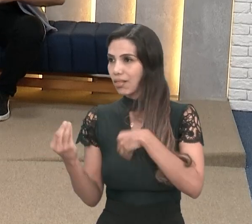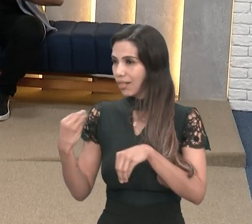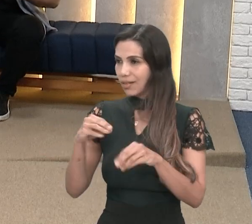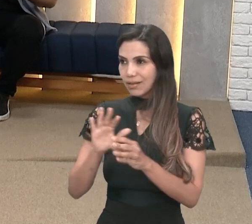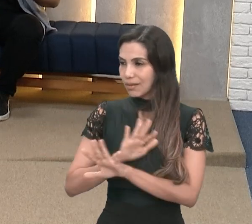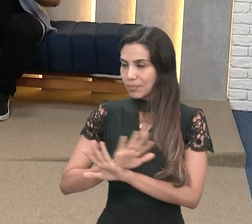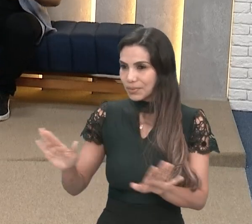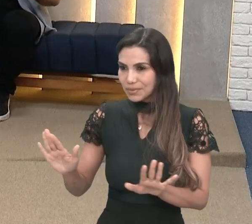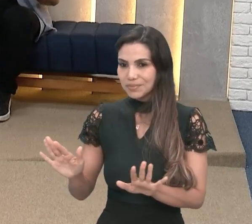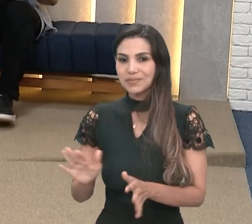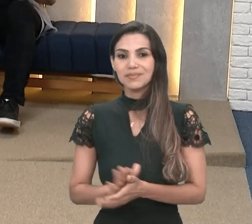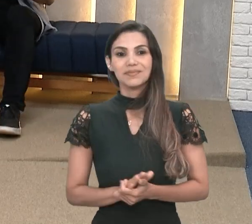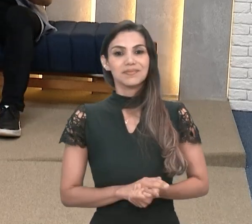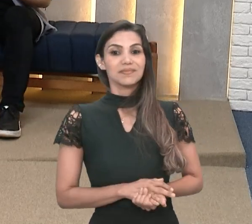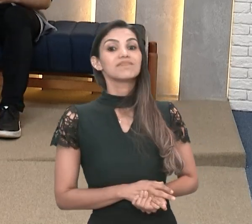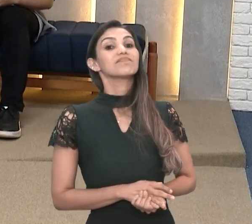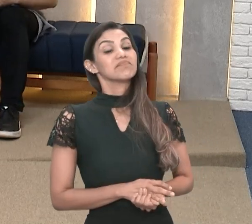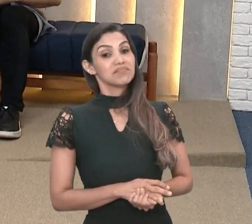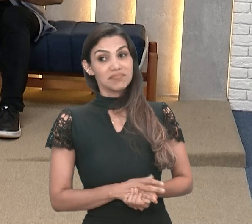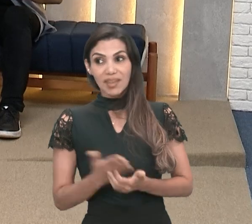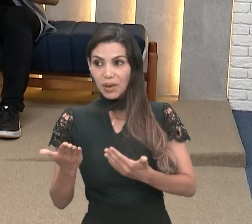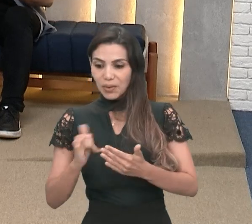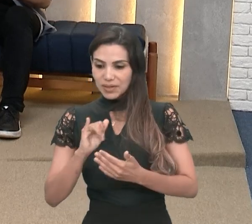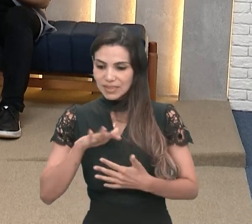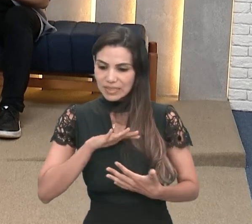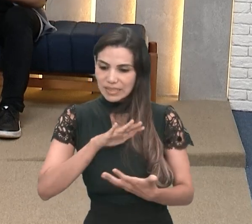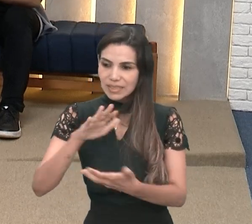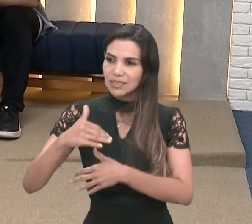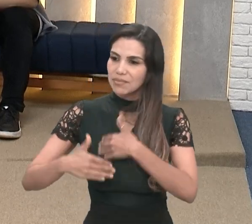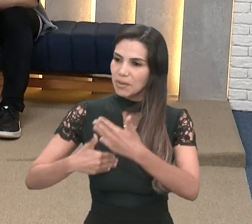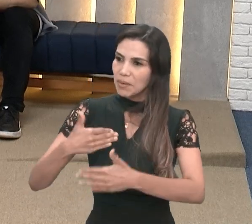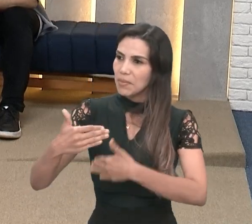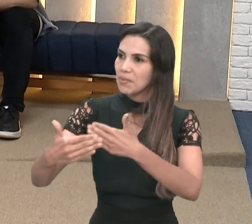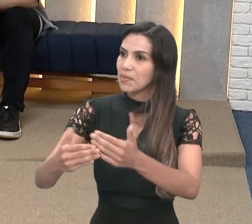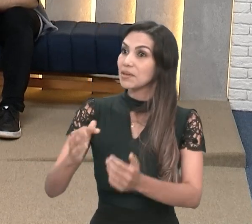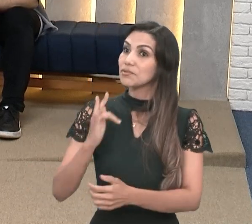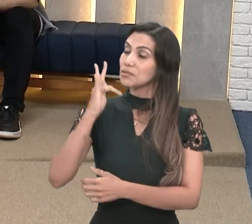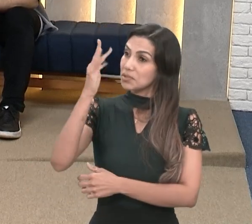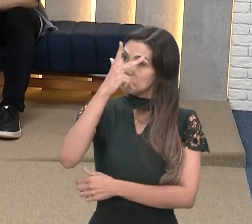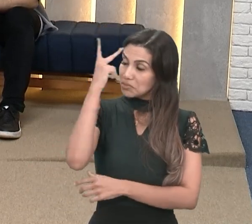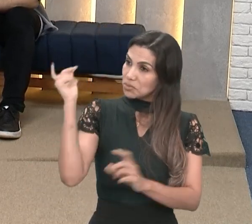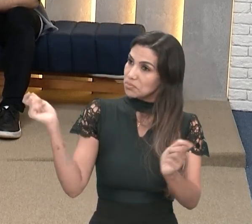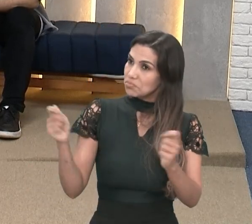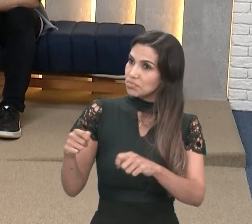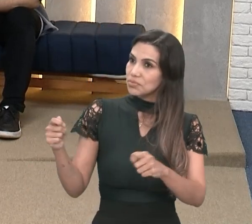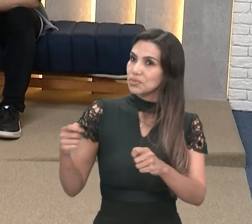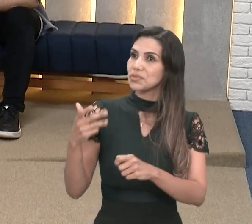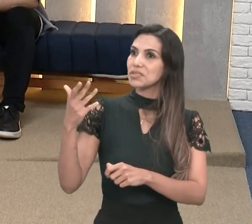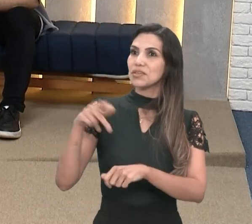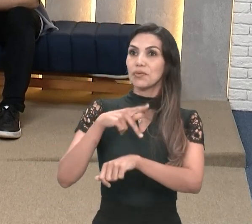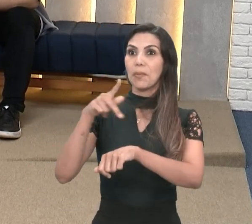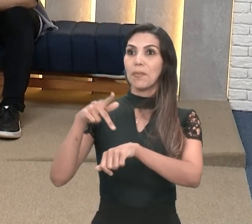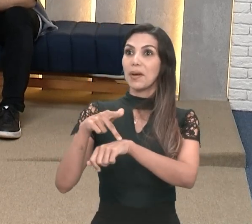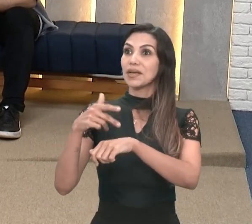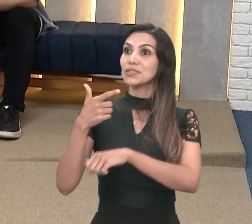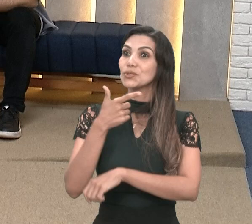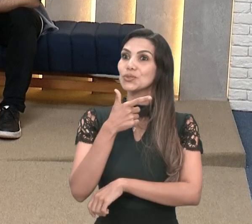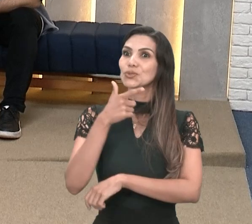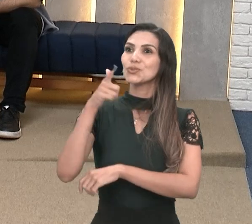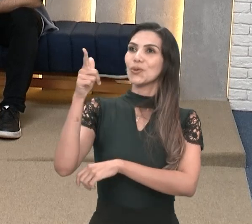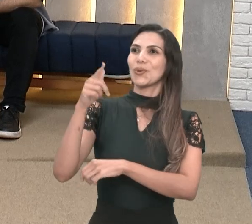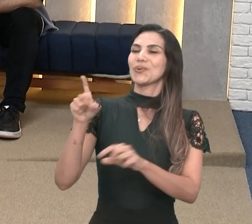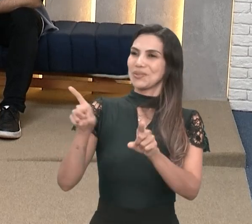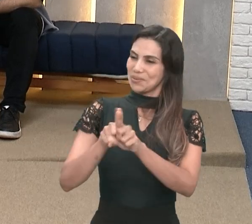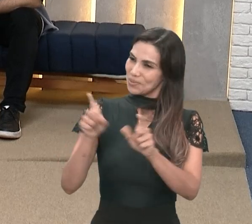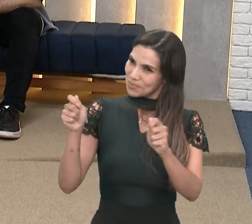que a internacionalização, então, começa e, quem sabe, futuramente essa pessoa pode chegar a outros países, como a professora estava dizendo,